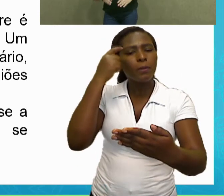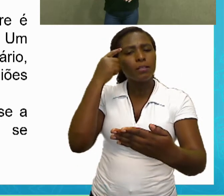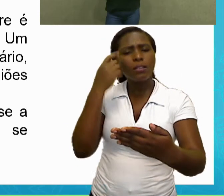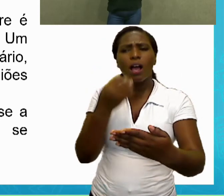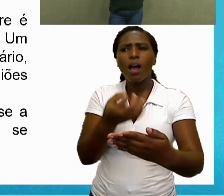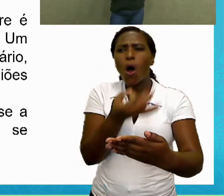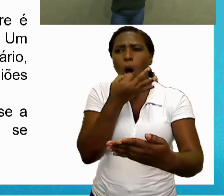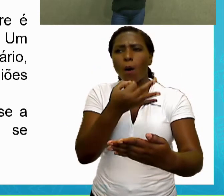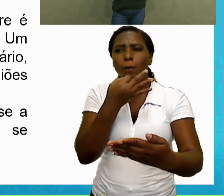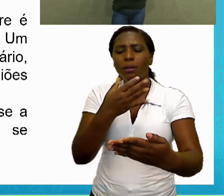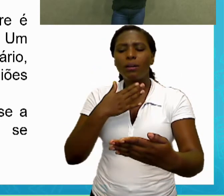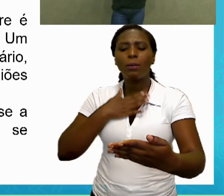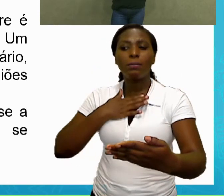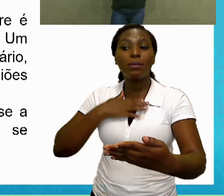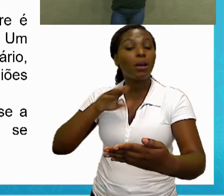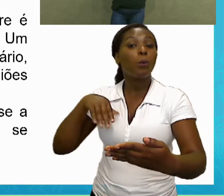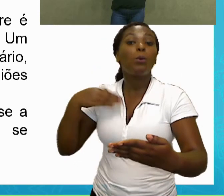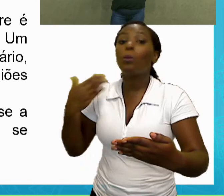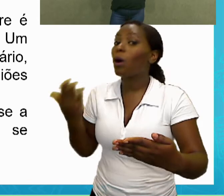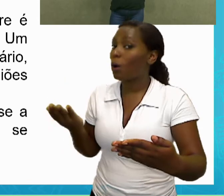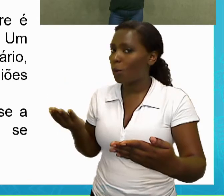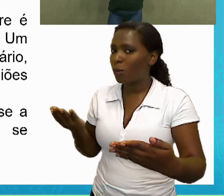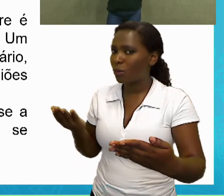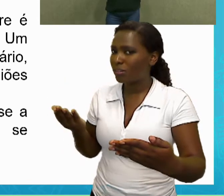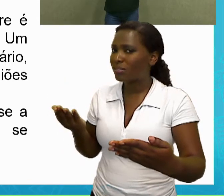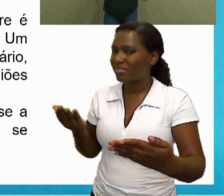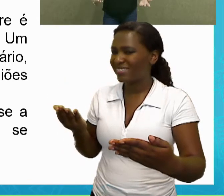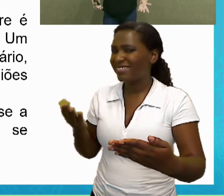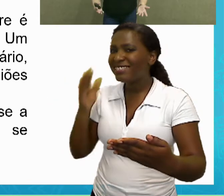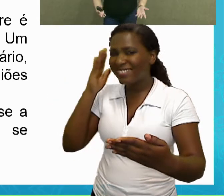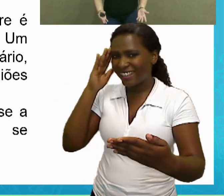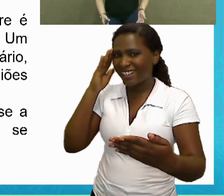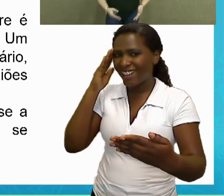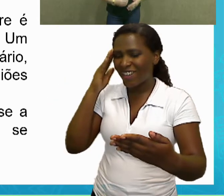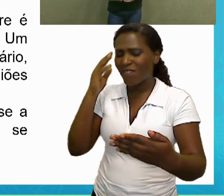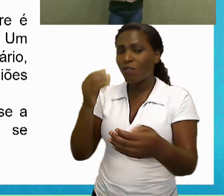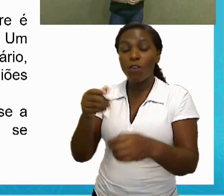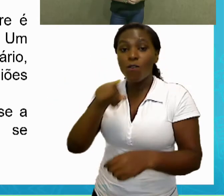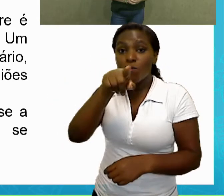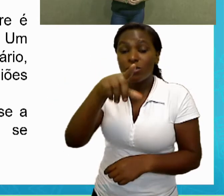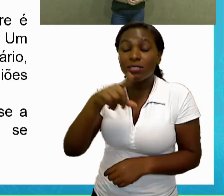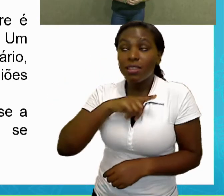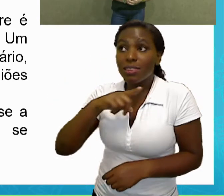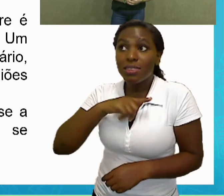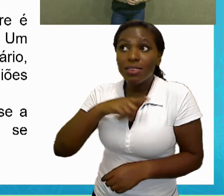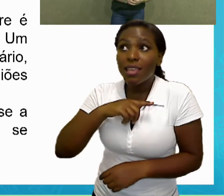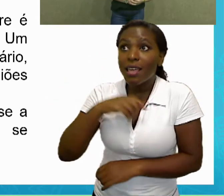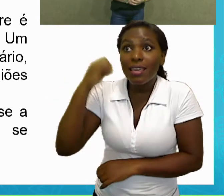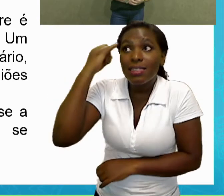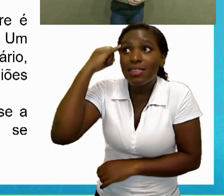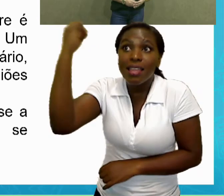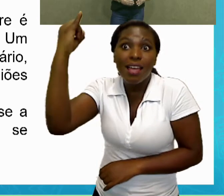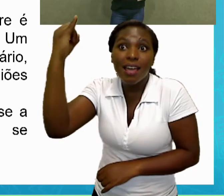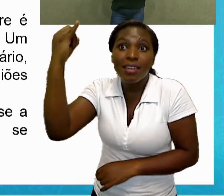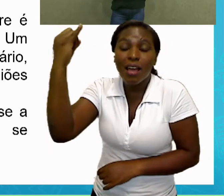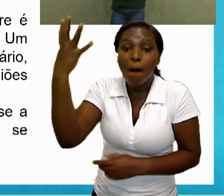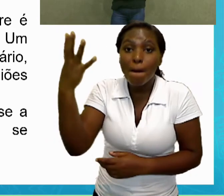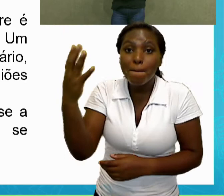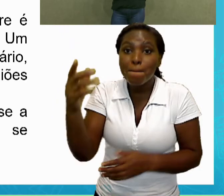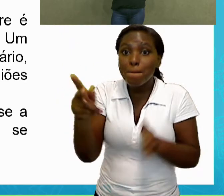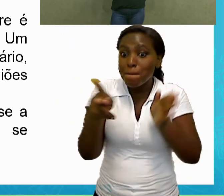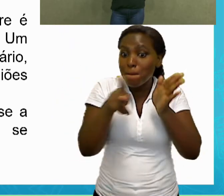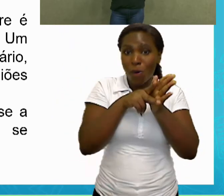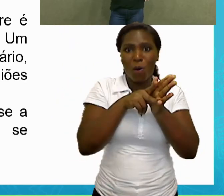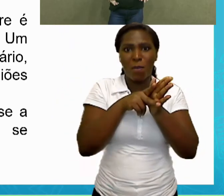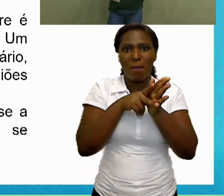opinião sobre as coisas. Assim, as pessoas estarão mais capazes de expressar suas ideias. Essa